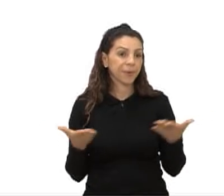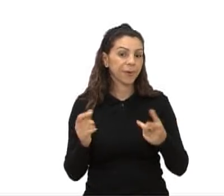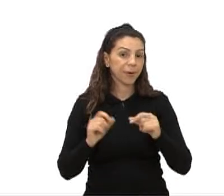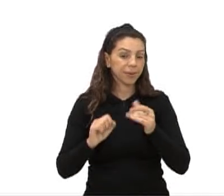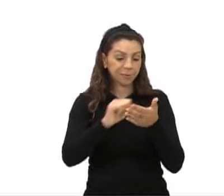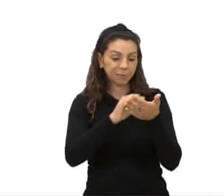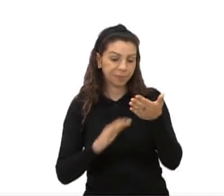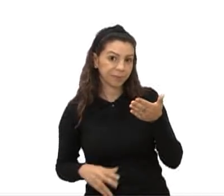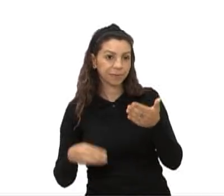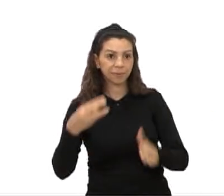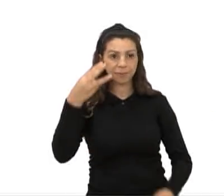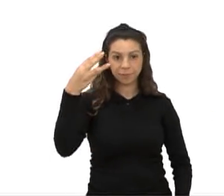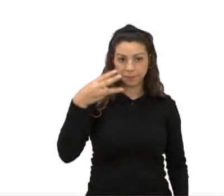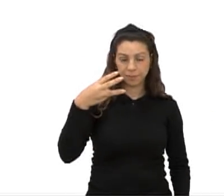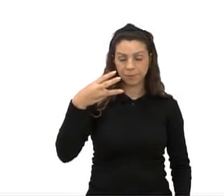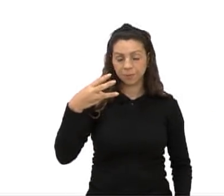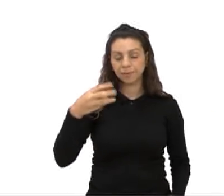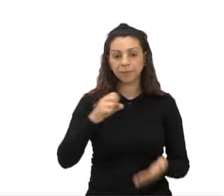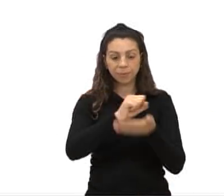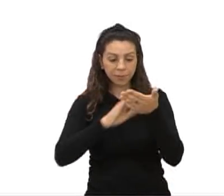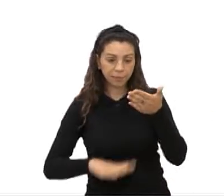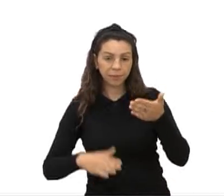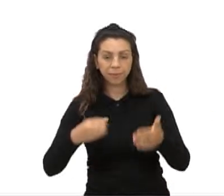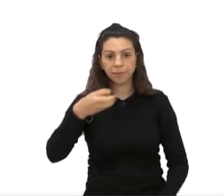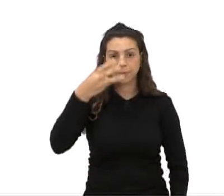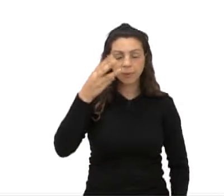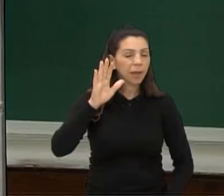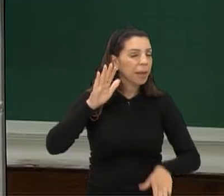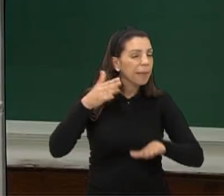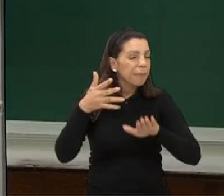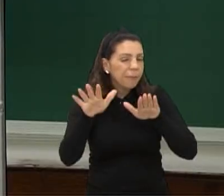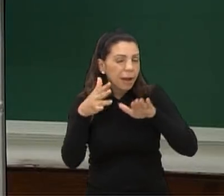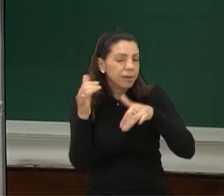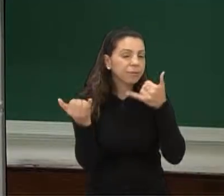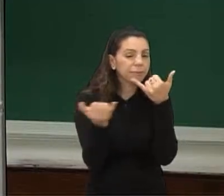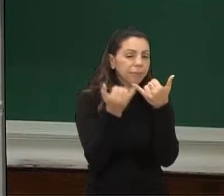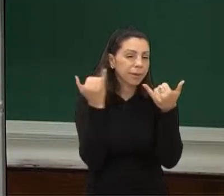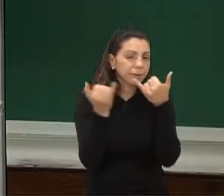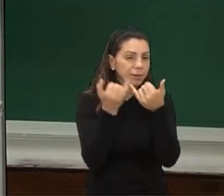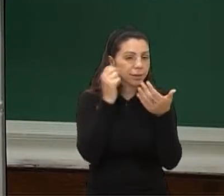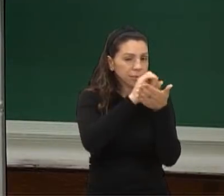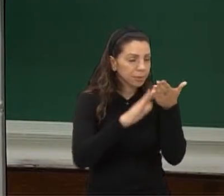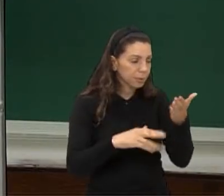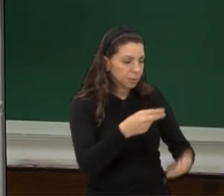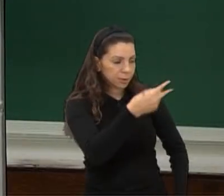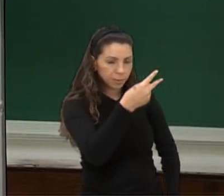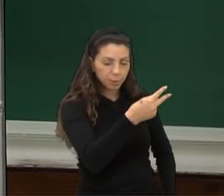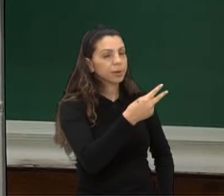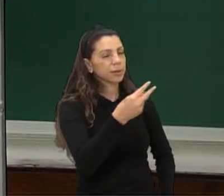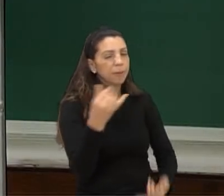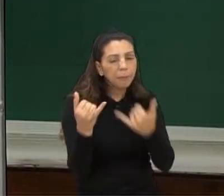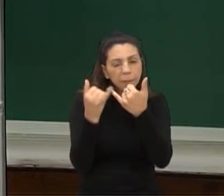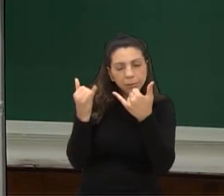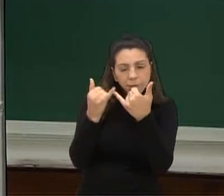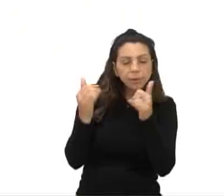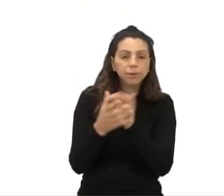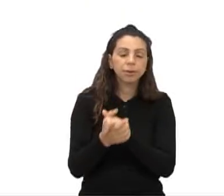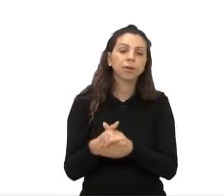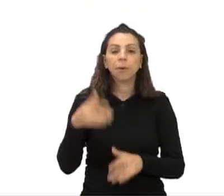para representar a equação, a professora foi bem boazinha com vocês, né? Tá? Nós paramos o exercício aqui, tudo